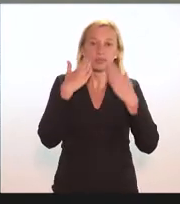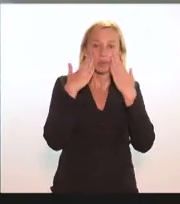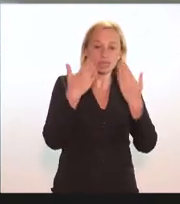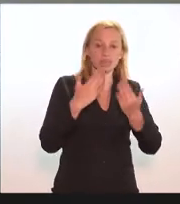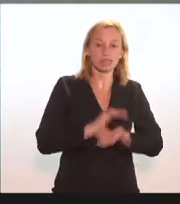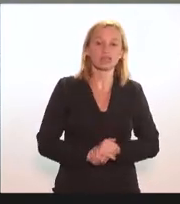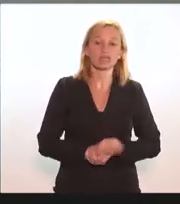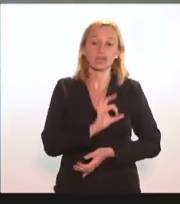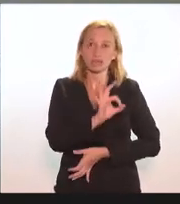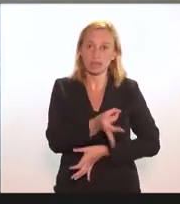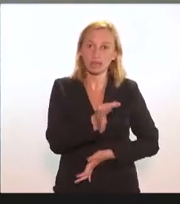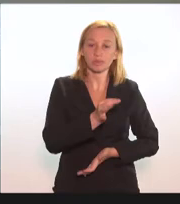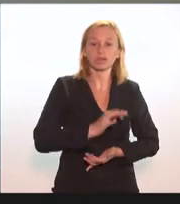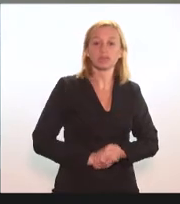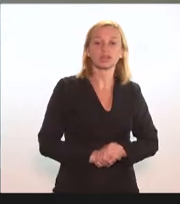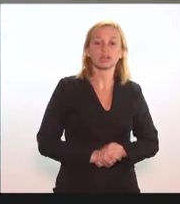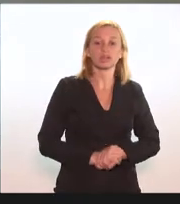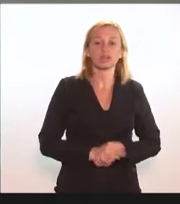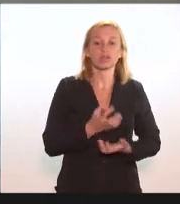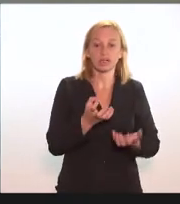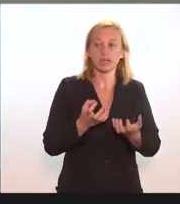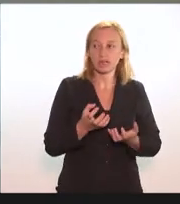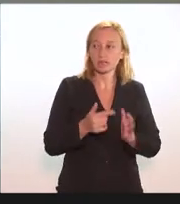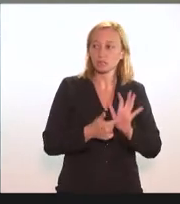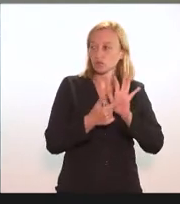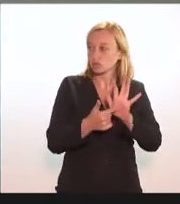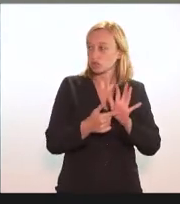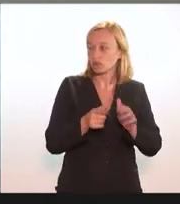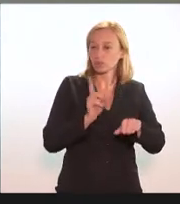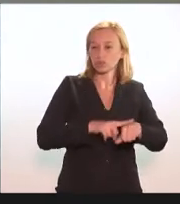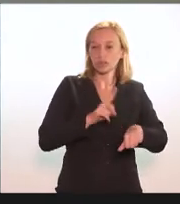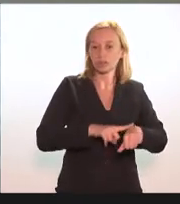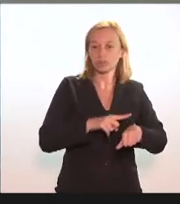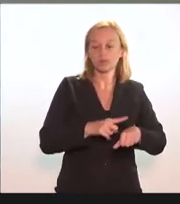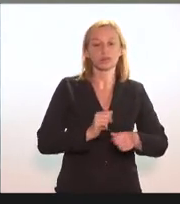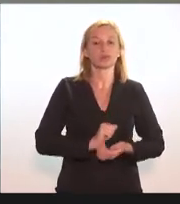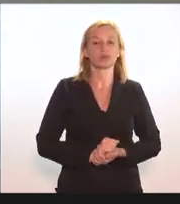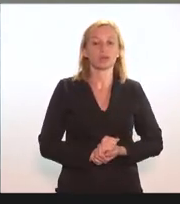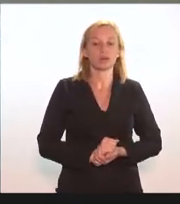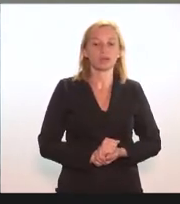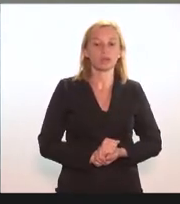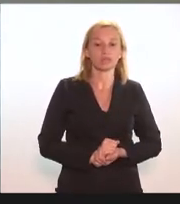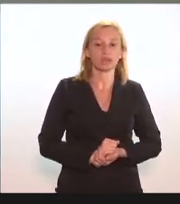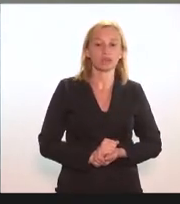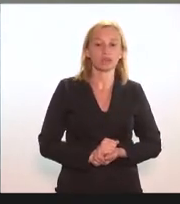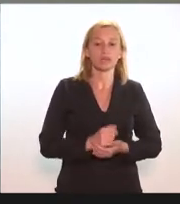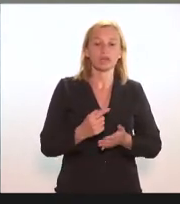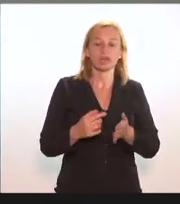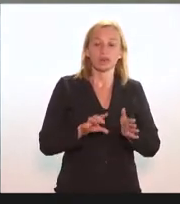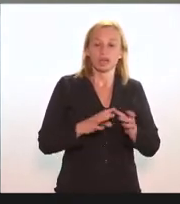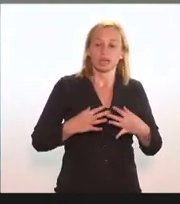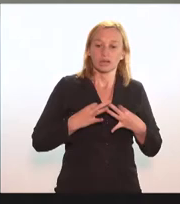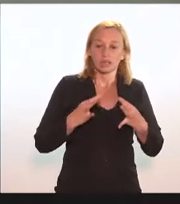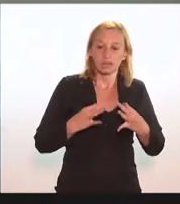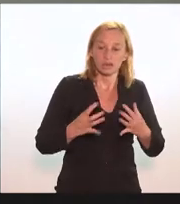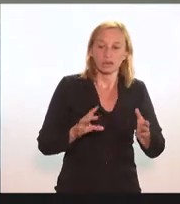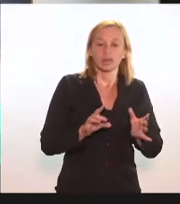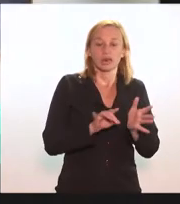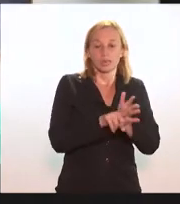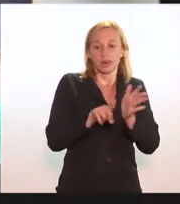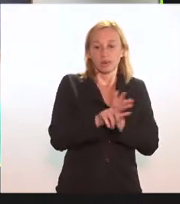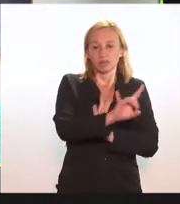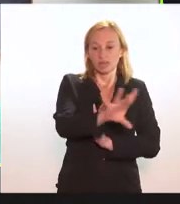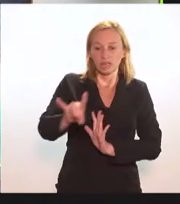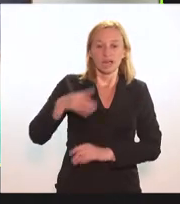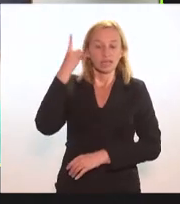e, evidentemente, tentando ficar no tempo que me foi dado e aberto a perguntas dos senhores deputados. Muito obrigado.